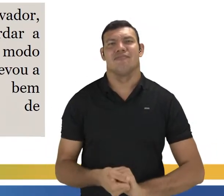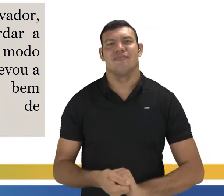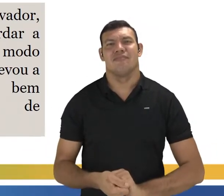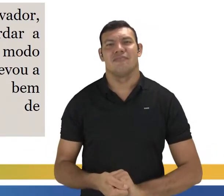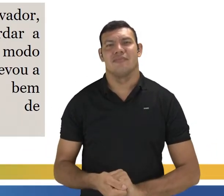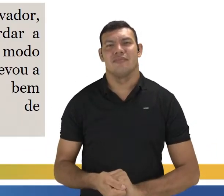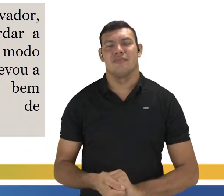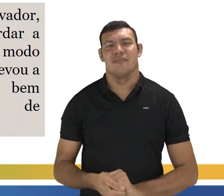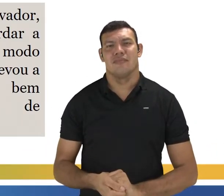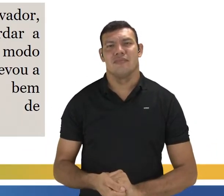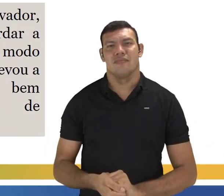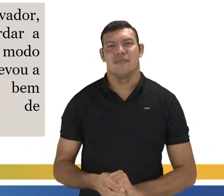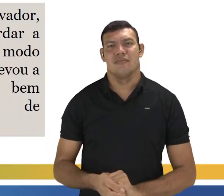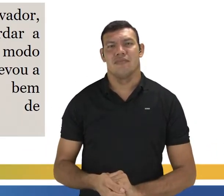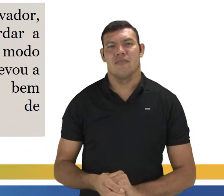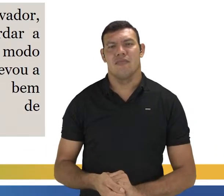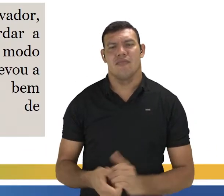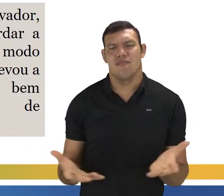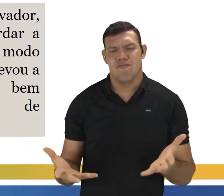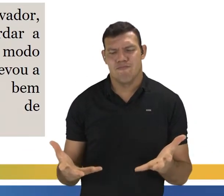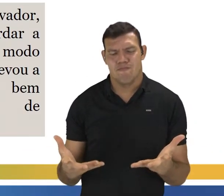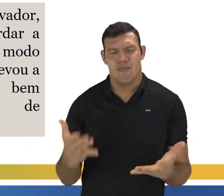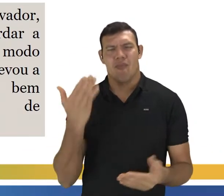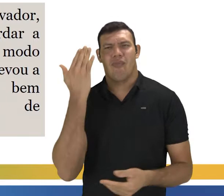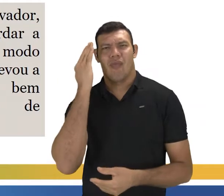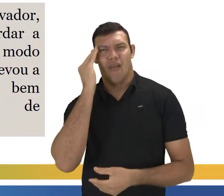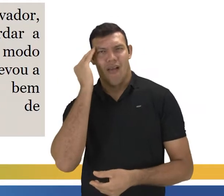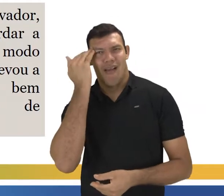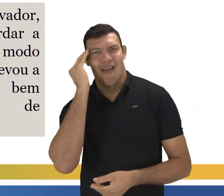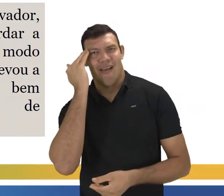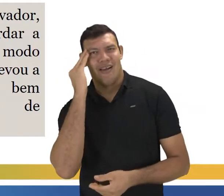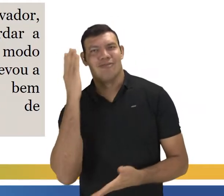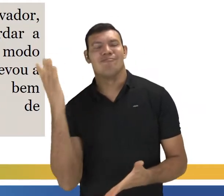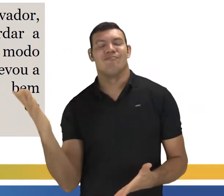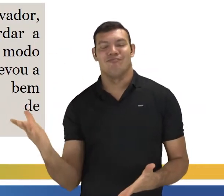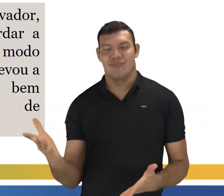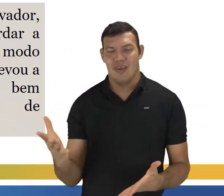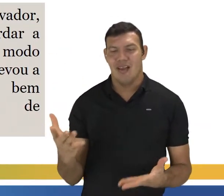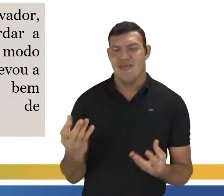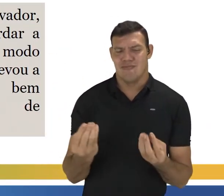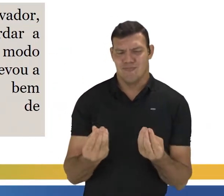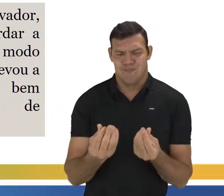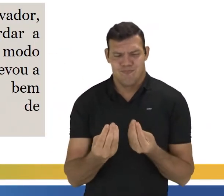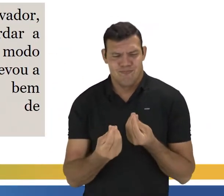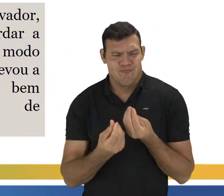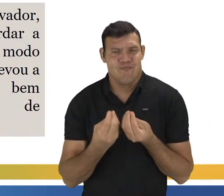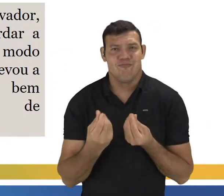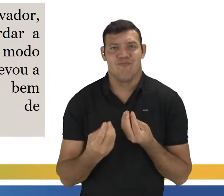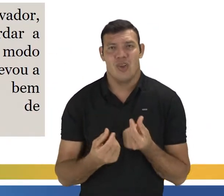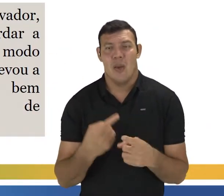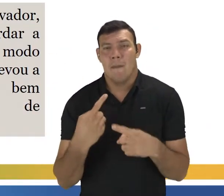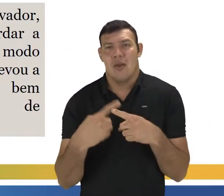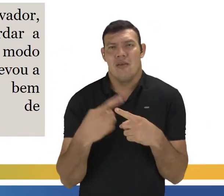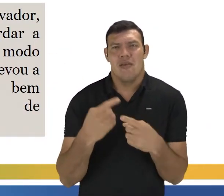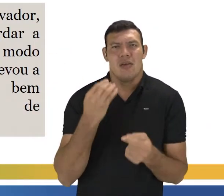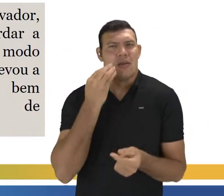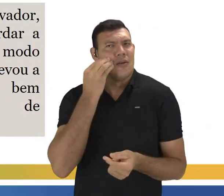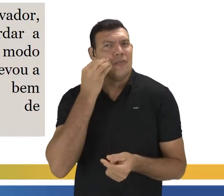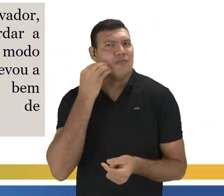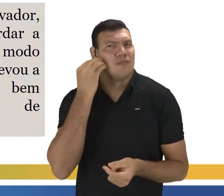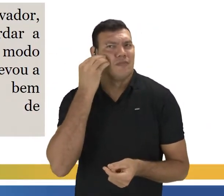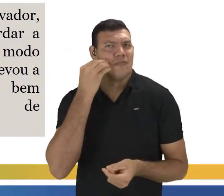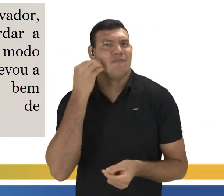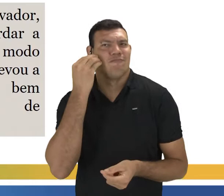diferente levando-a a conclusões mais palpáveis porque você fazia a experimentação